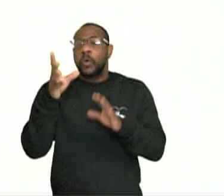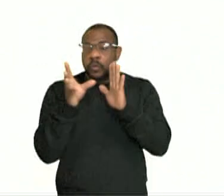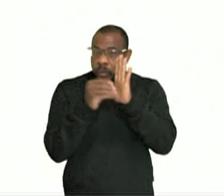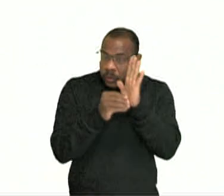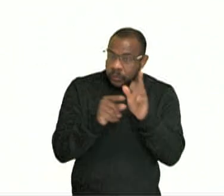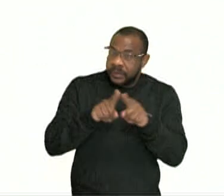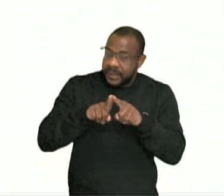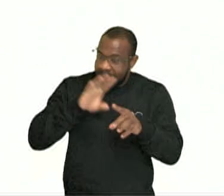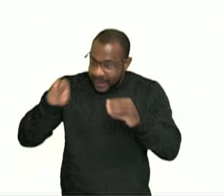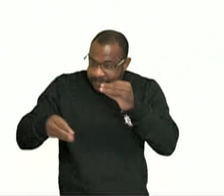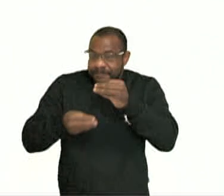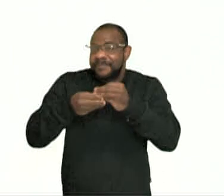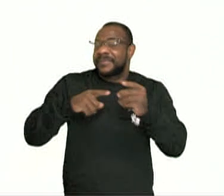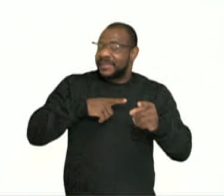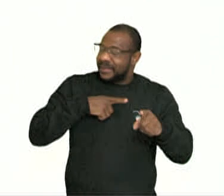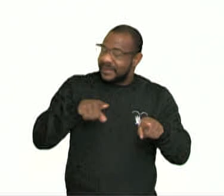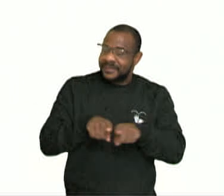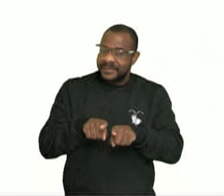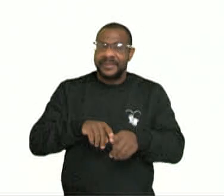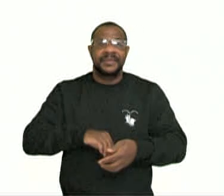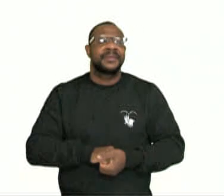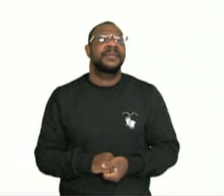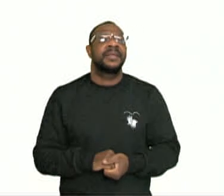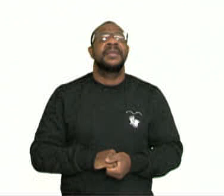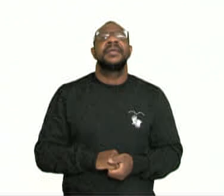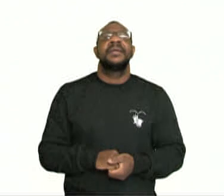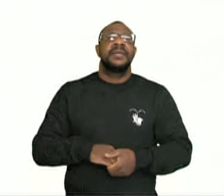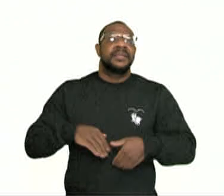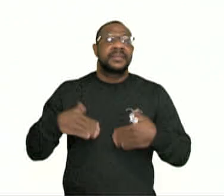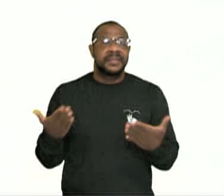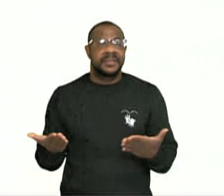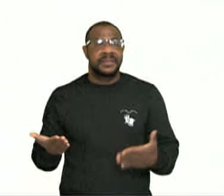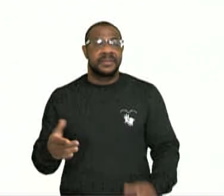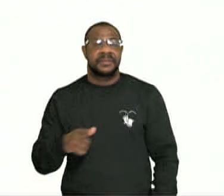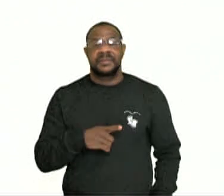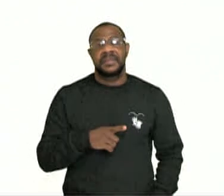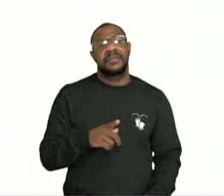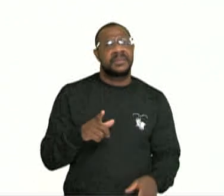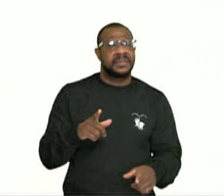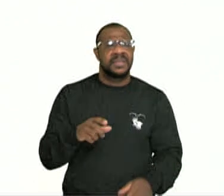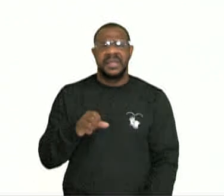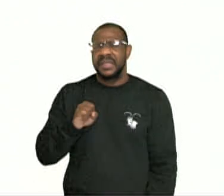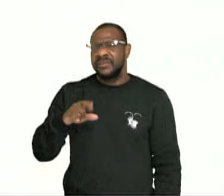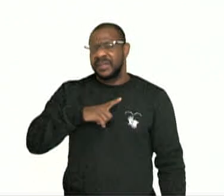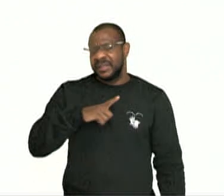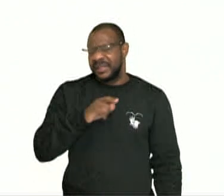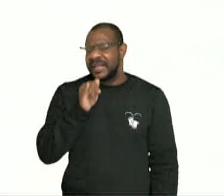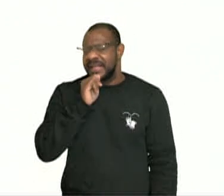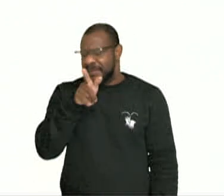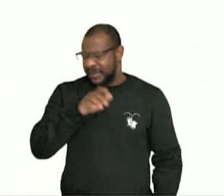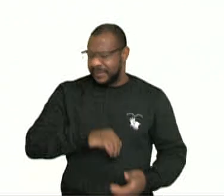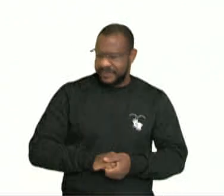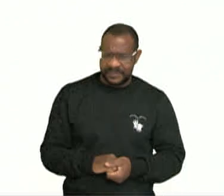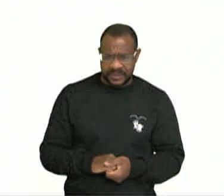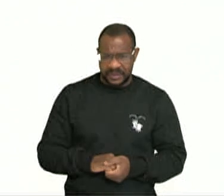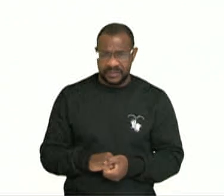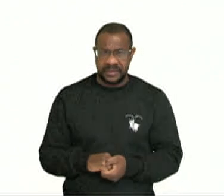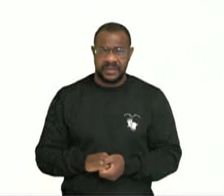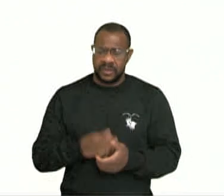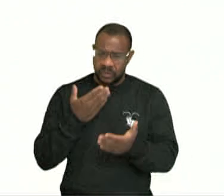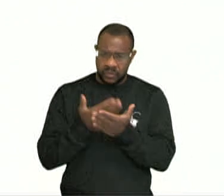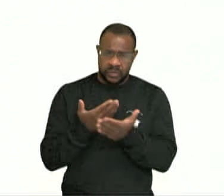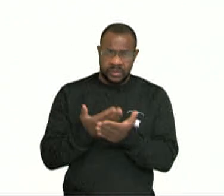por outro, que indica também uma alternância e uma soma. Se você for lá no estudo das